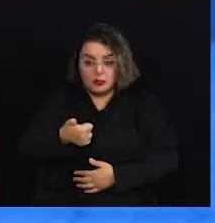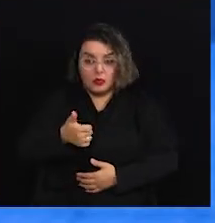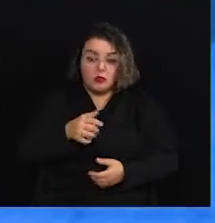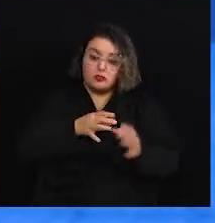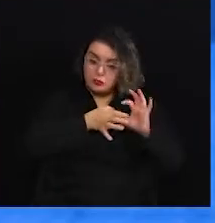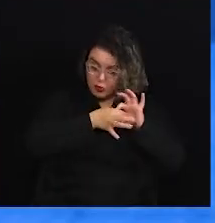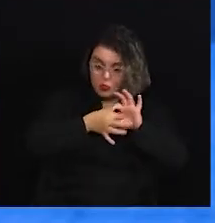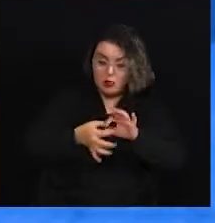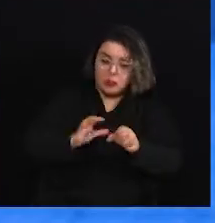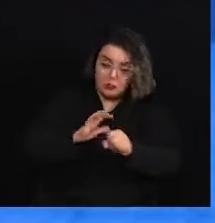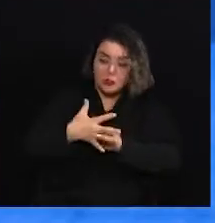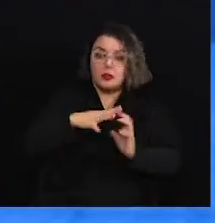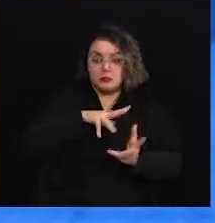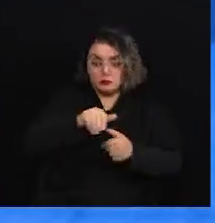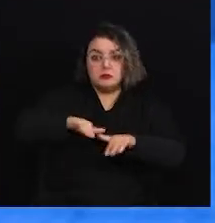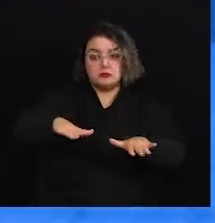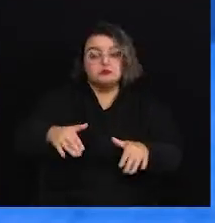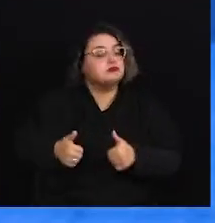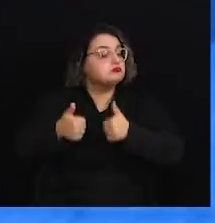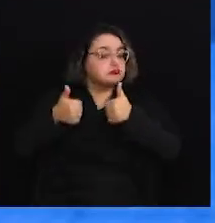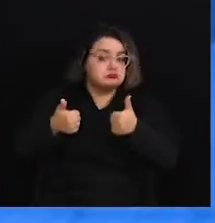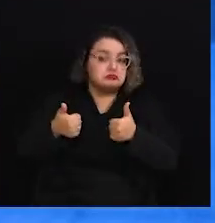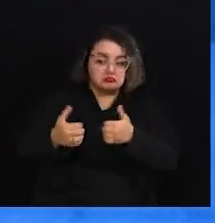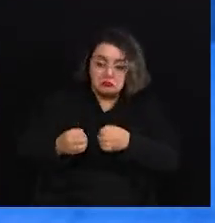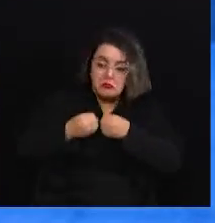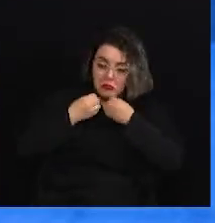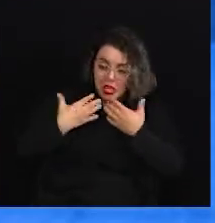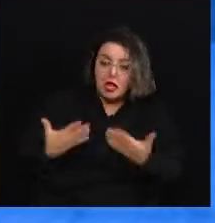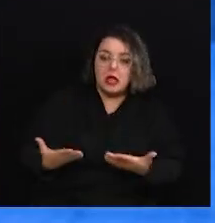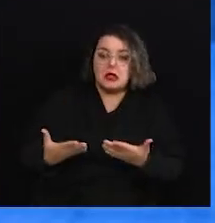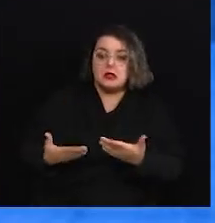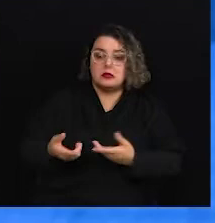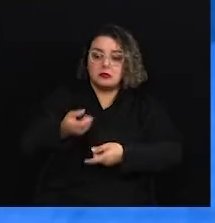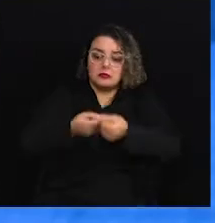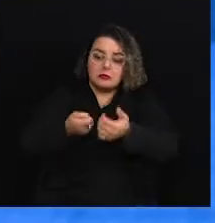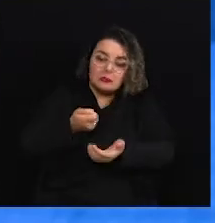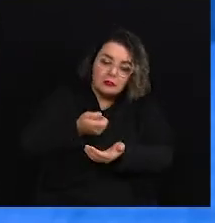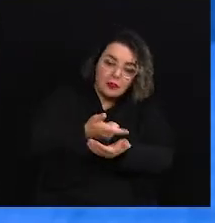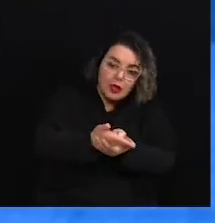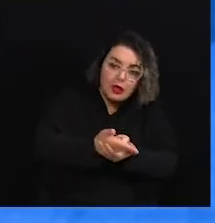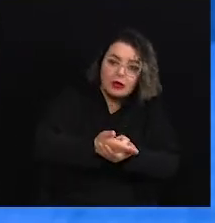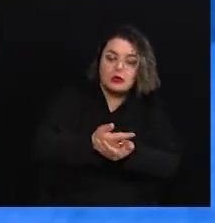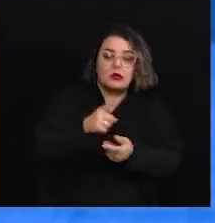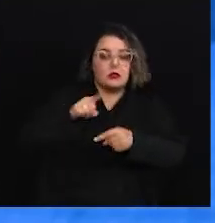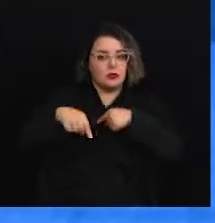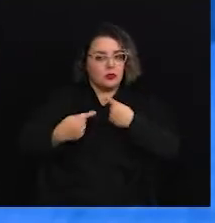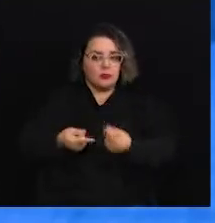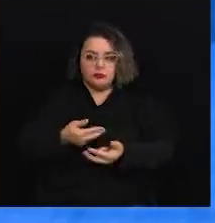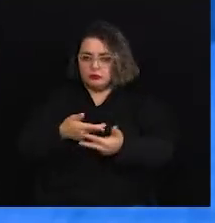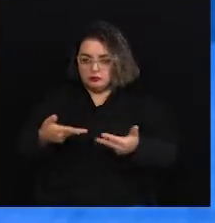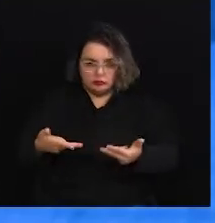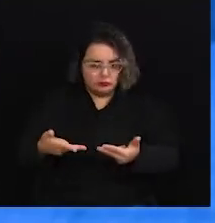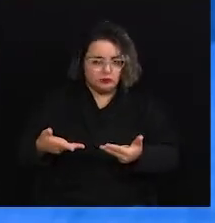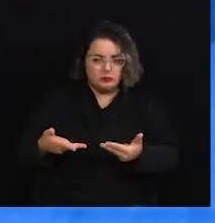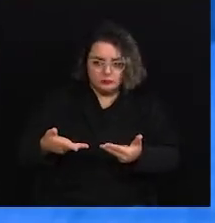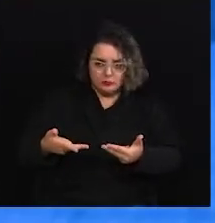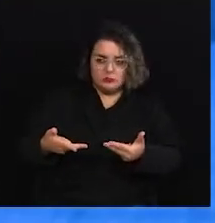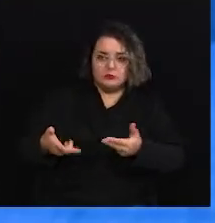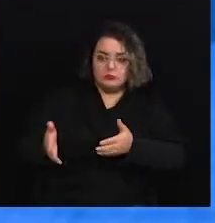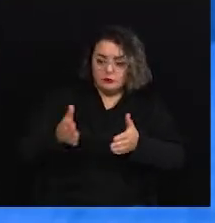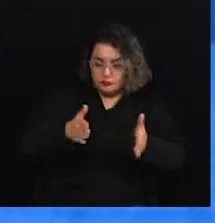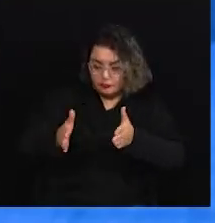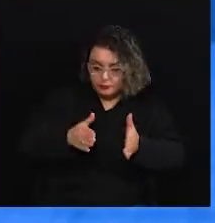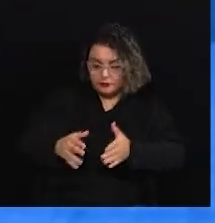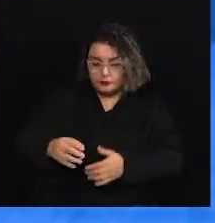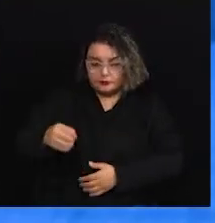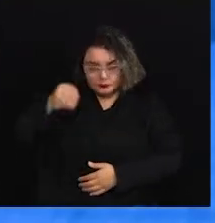do contexto de pandemia, também com um cenário positivo de investidores e de uma série de negócios gerados a partir